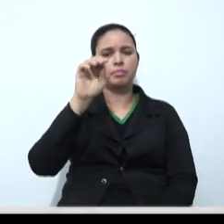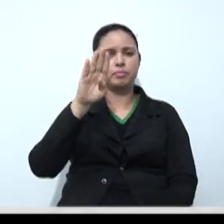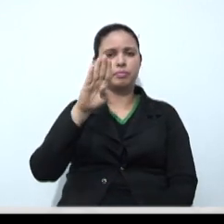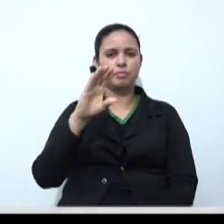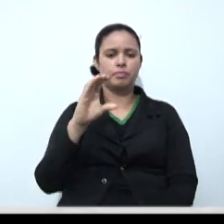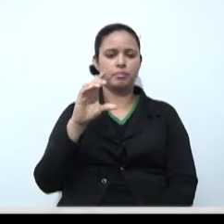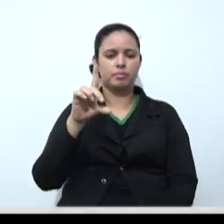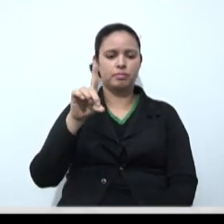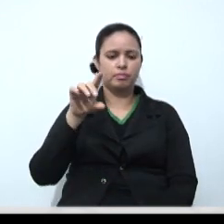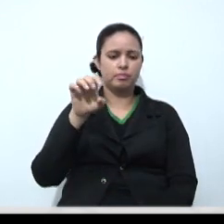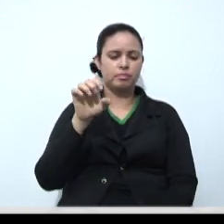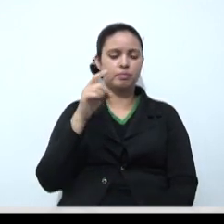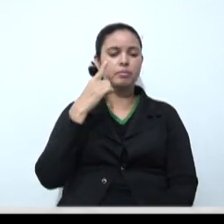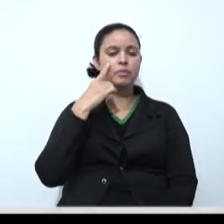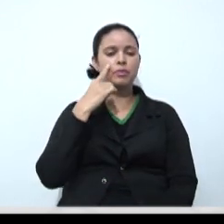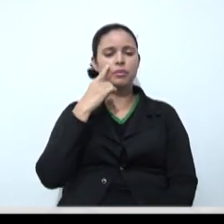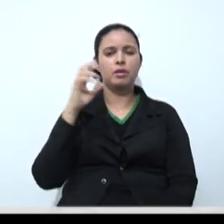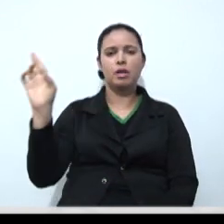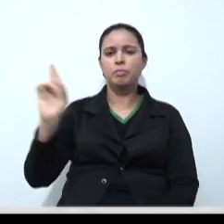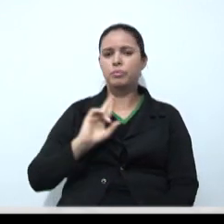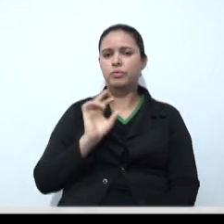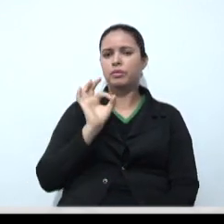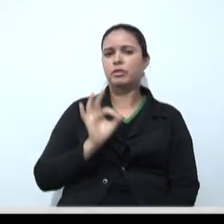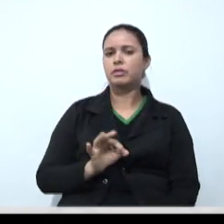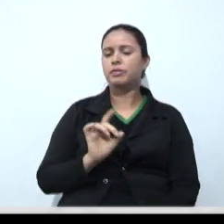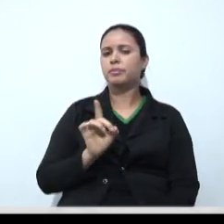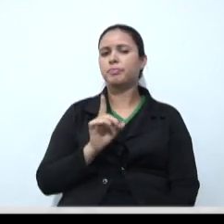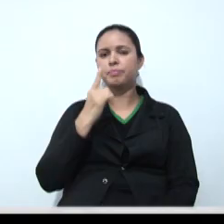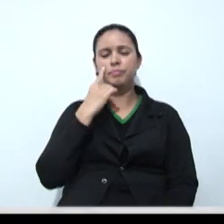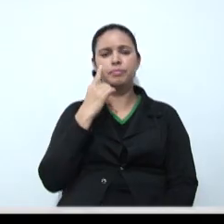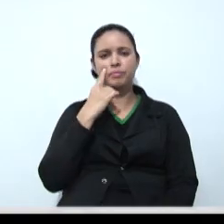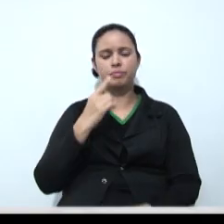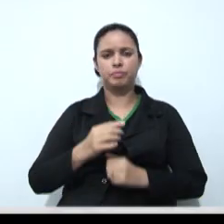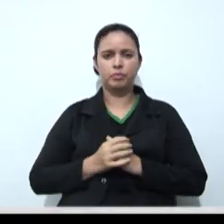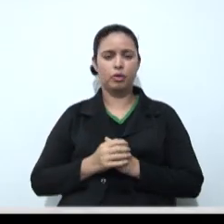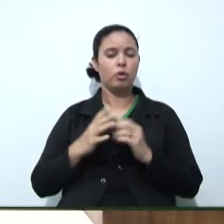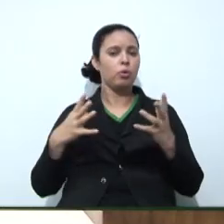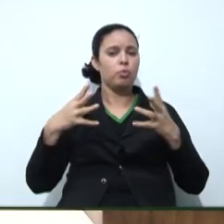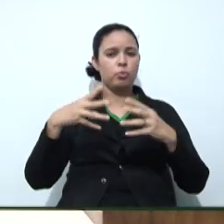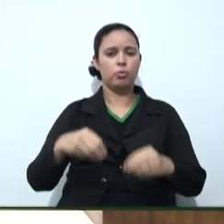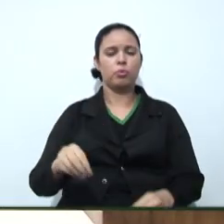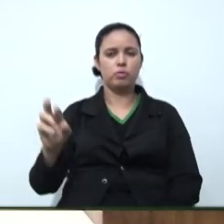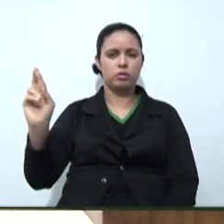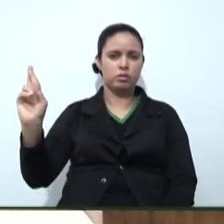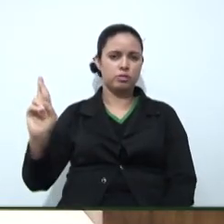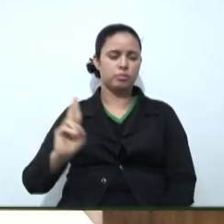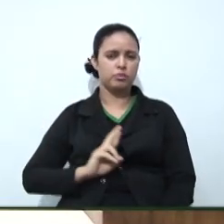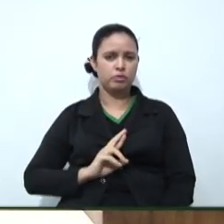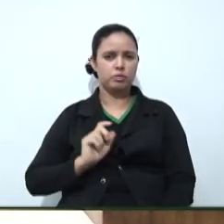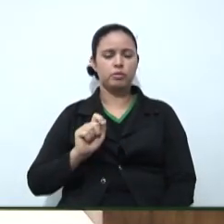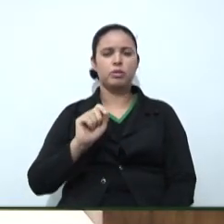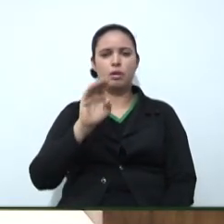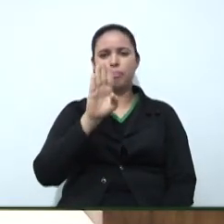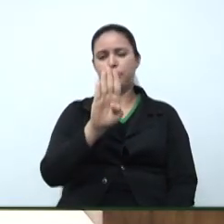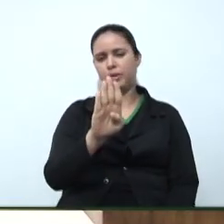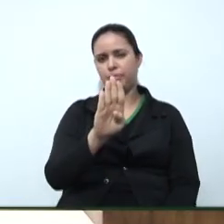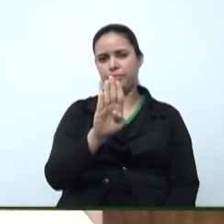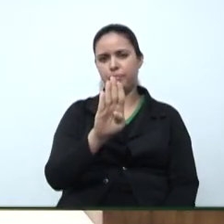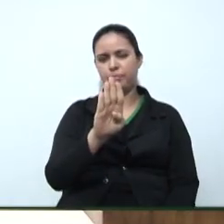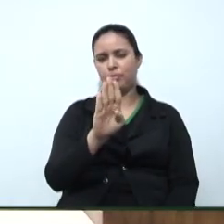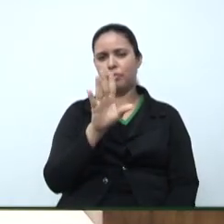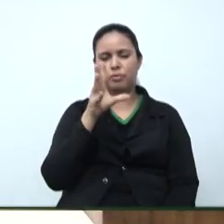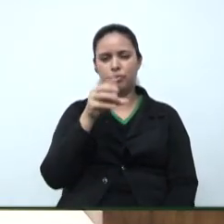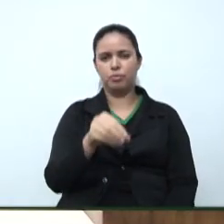alguém respondeu? E qual foi a letra que responderam aí? Unanimemente responderam a questão B, né? A letra B